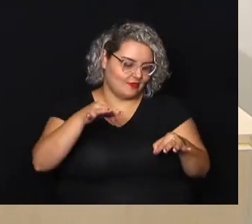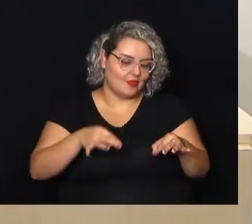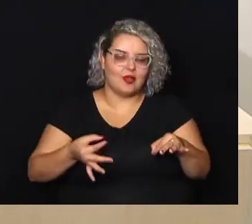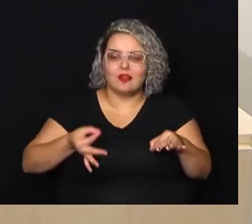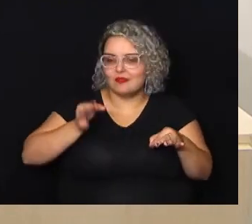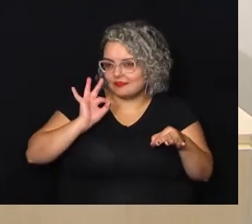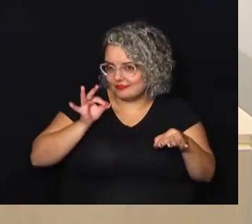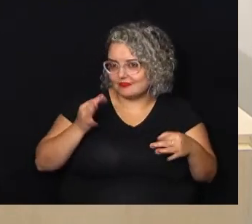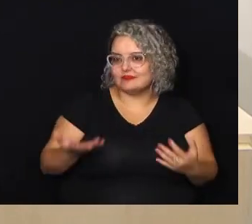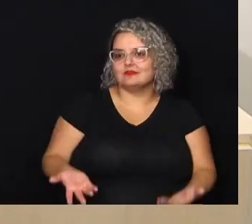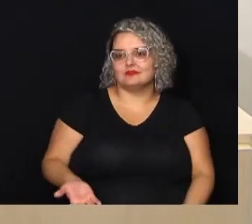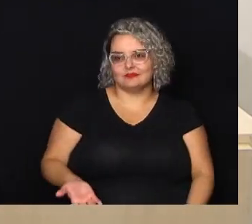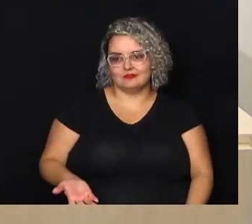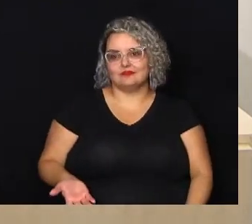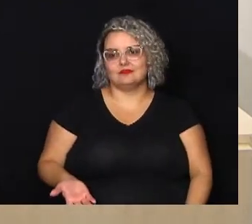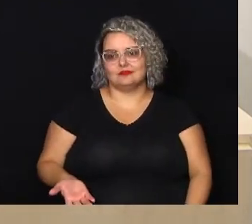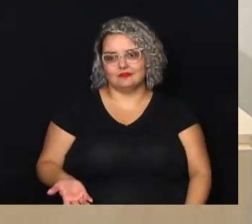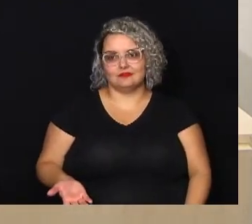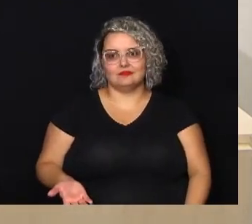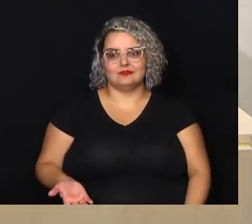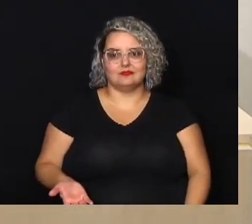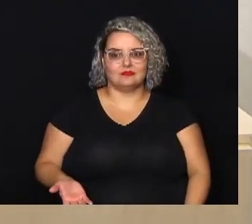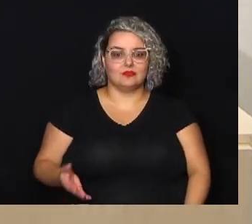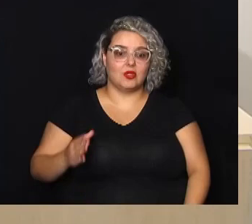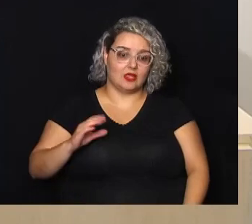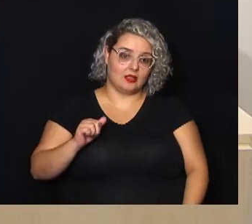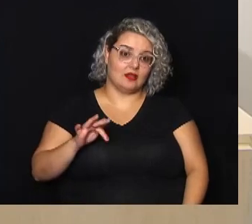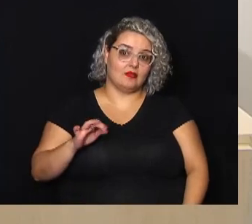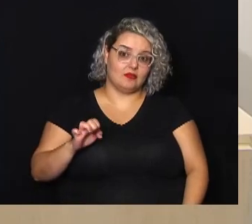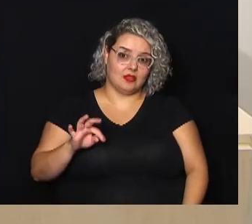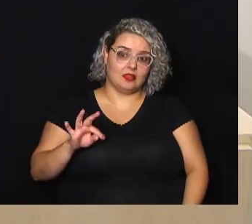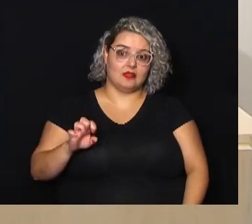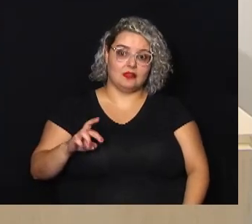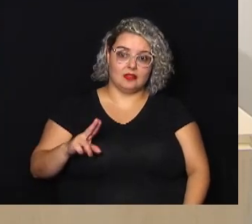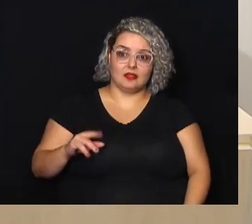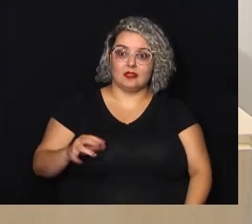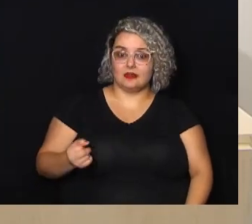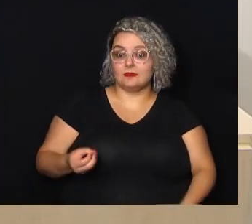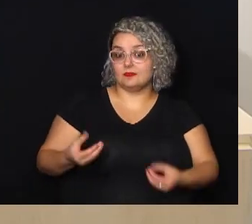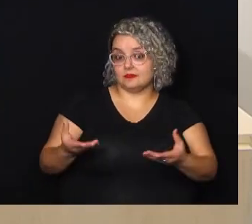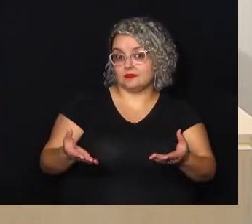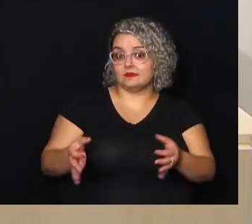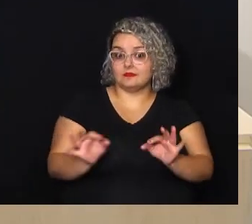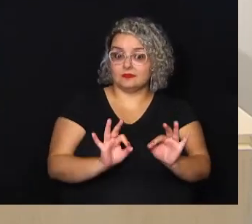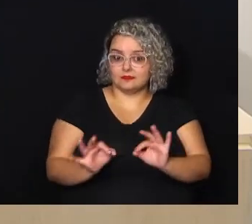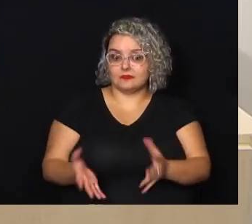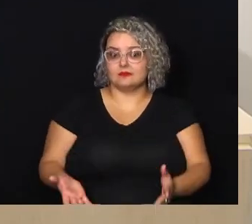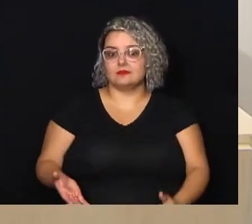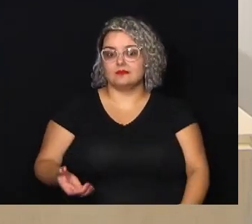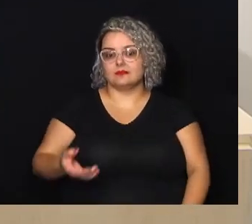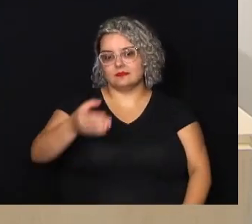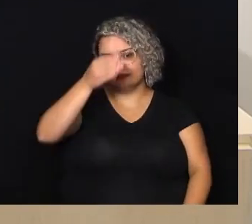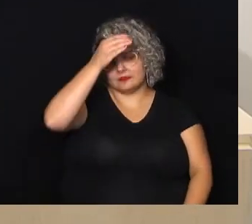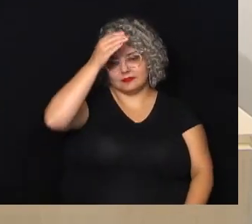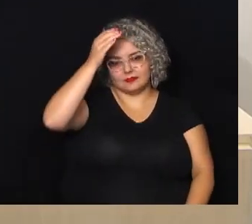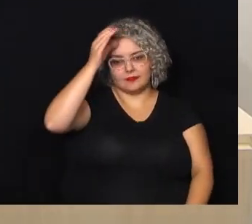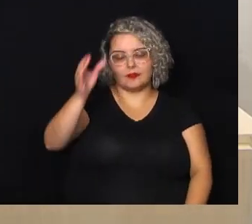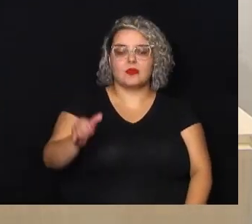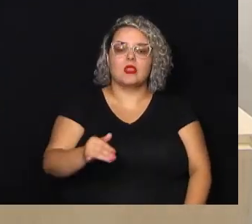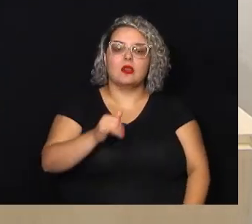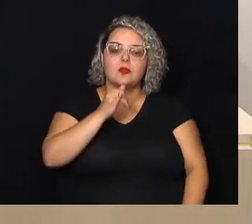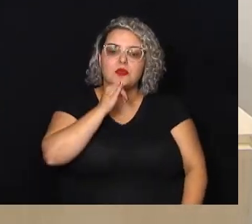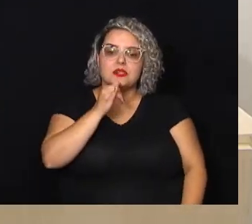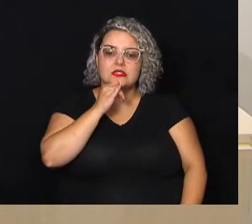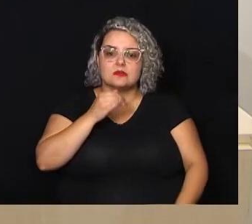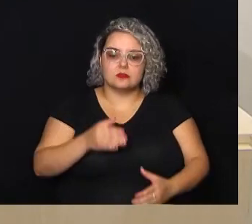um chá, um café. E aí, para alguma cafeteria que, né, tem que trazer um mimo pro cliente, ali fica gostoso. Por